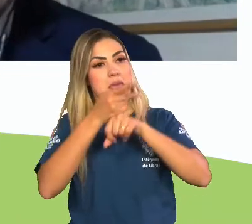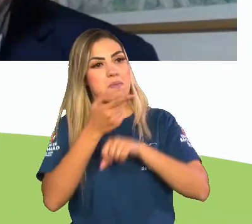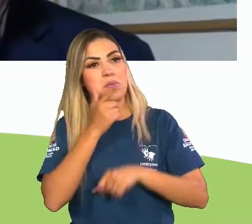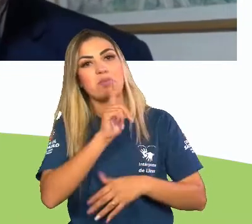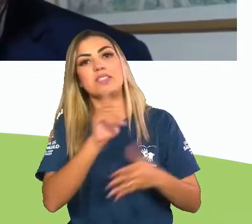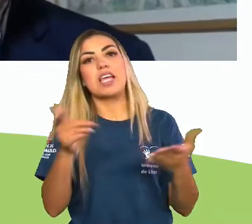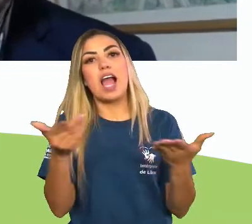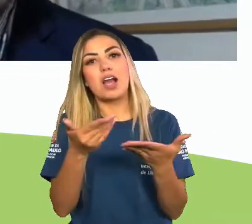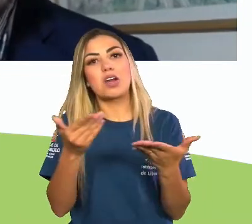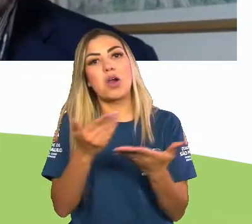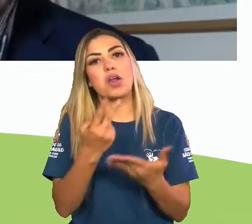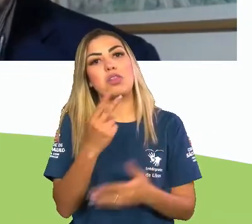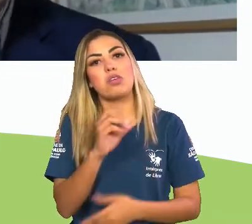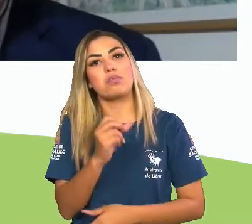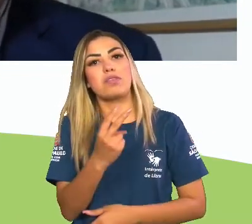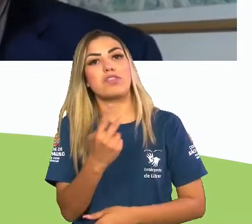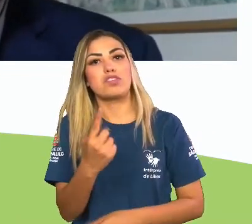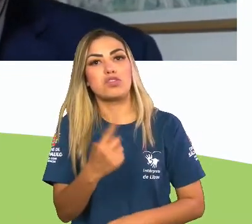2021, Gustavo?